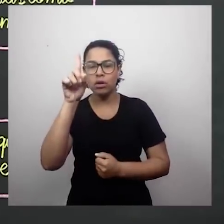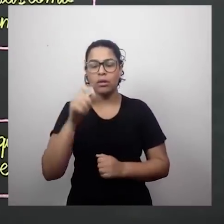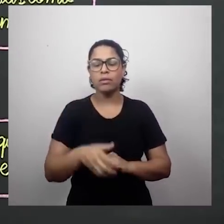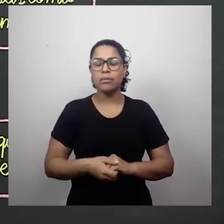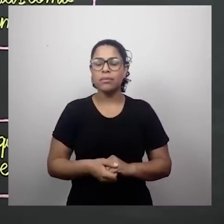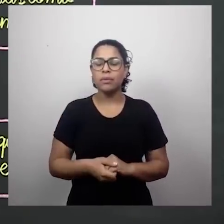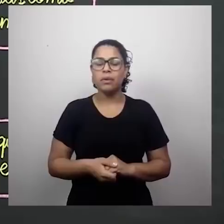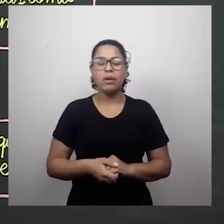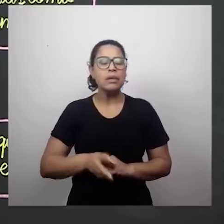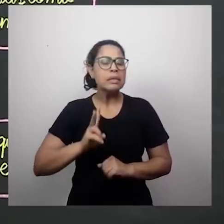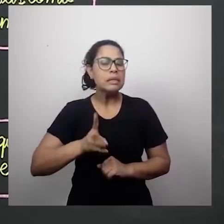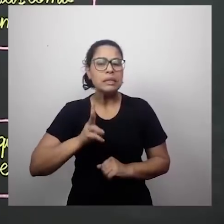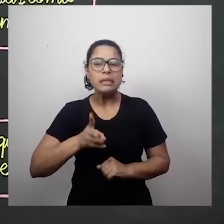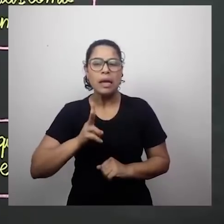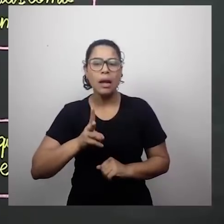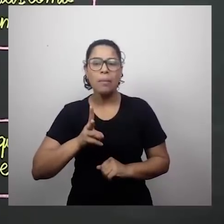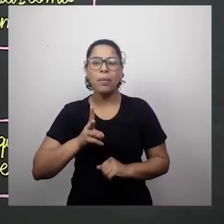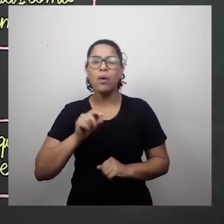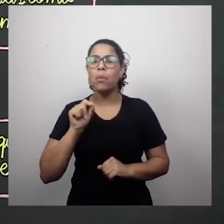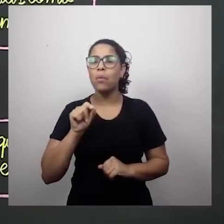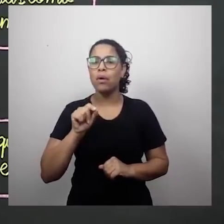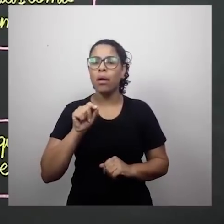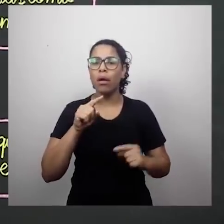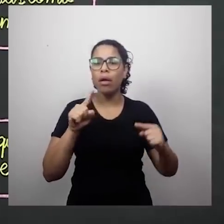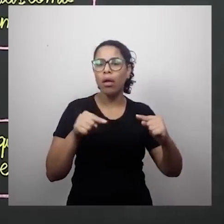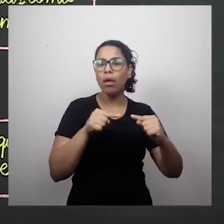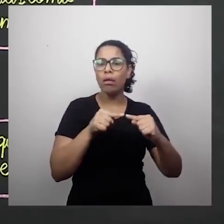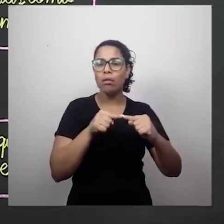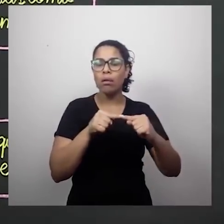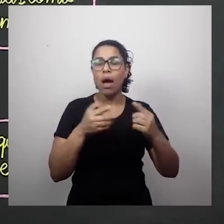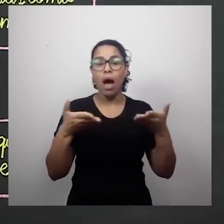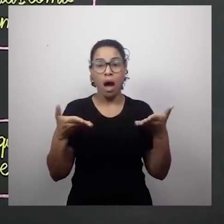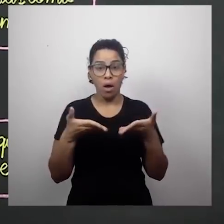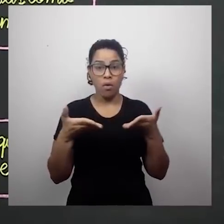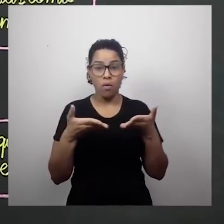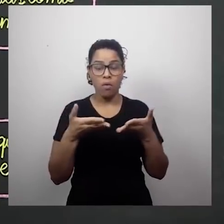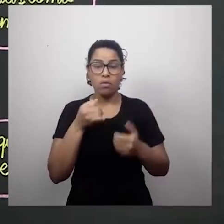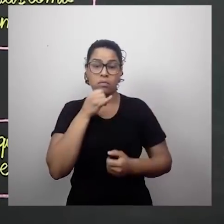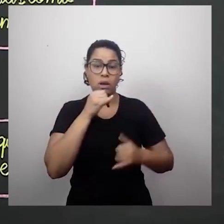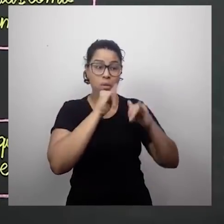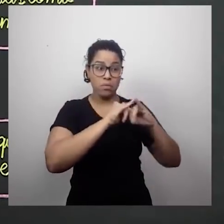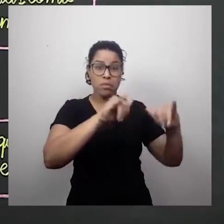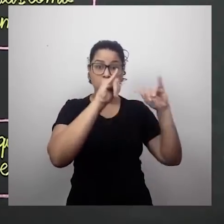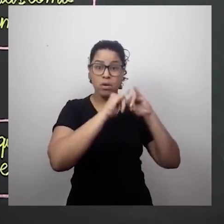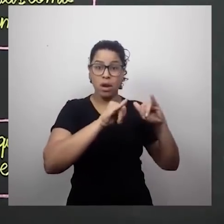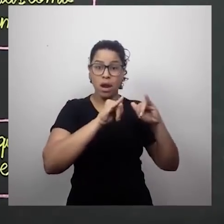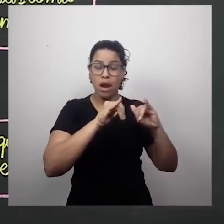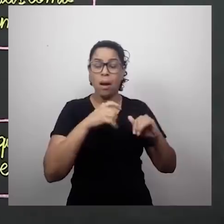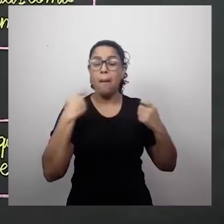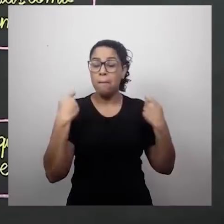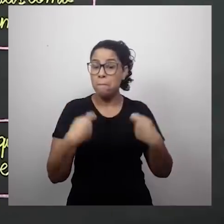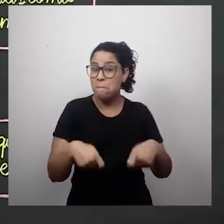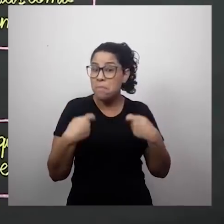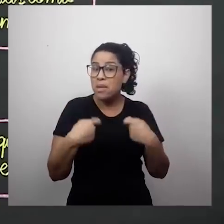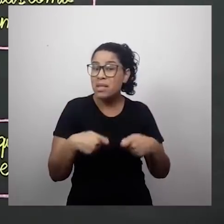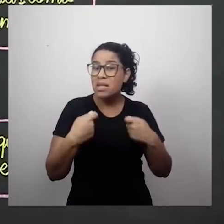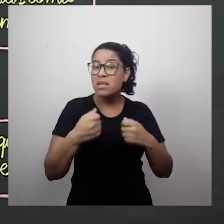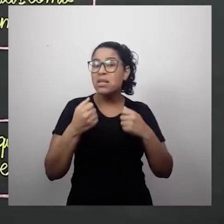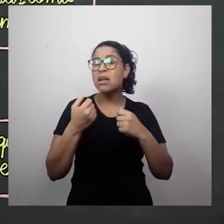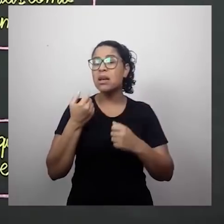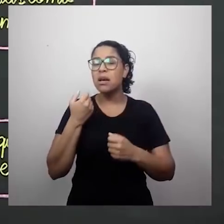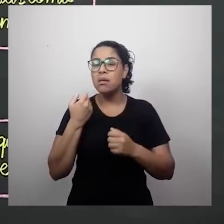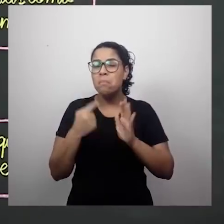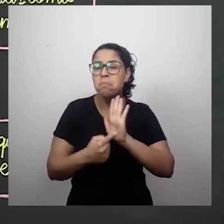quentes, ou seja, eles não estão necessariamente ligados à pauta do dia. Já a notícia, por exemplo, de um acidente, ela precisa ser lançada e anunciada o